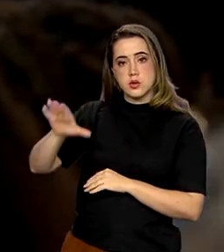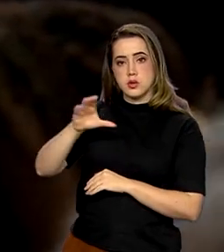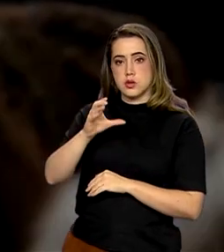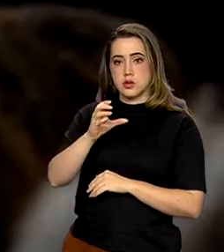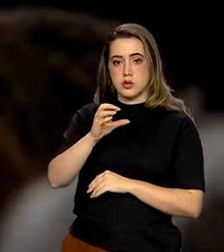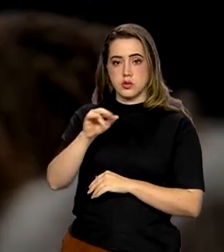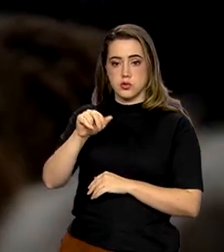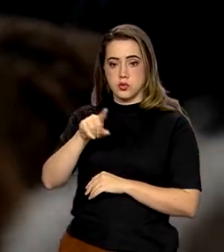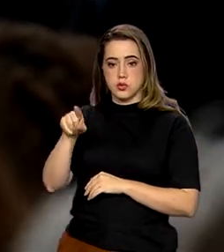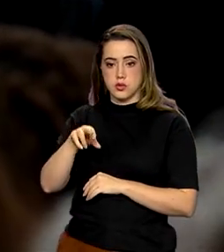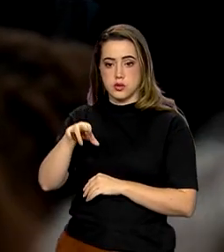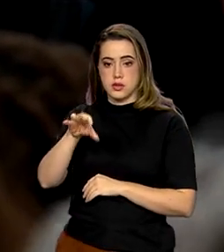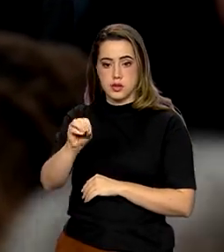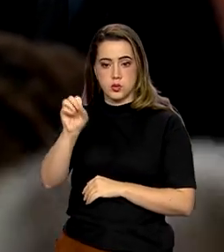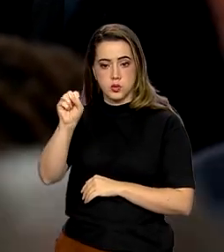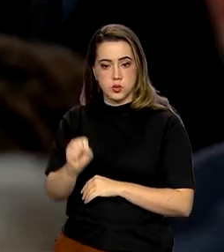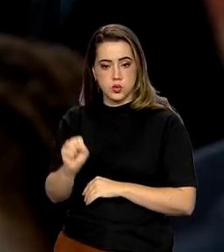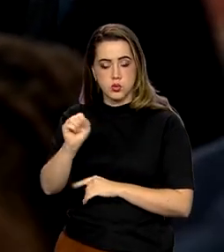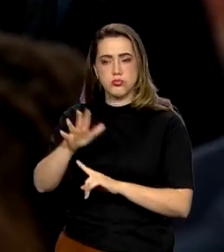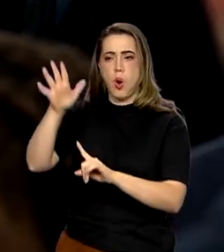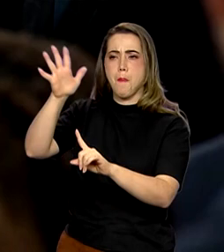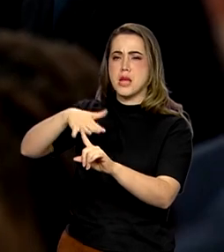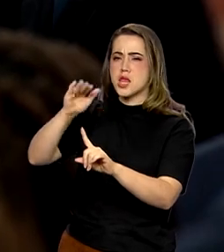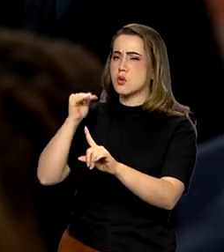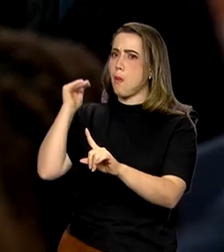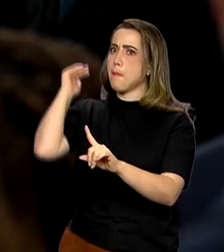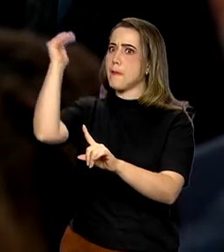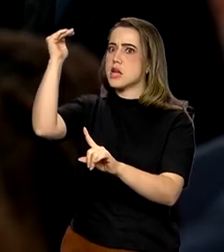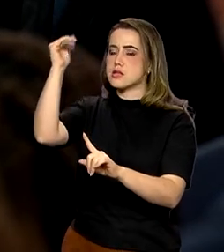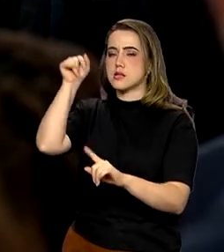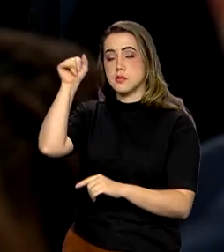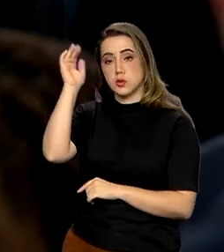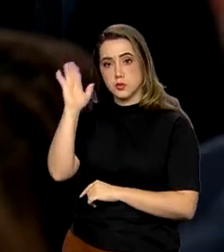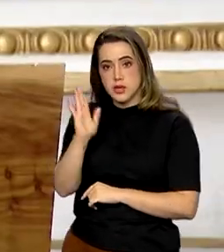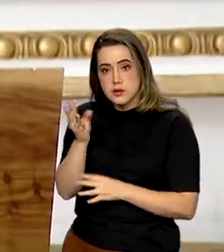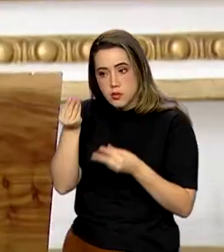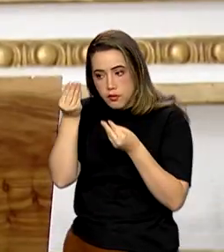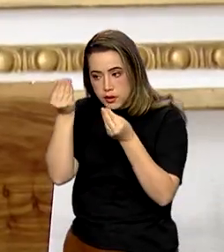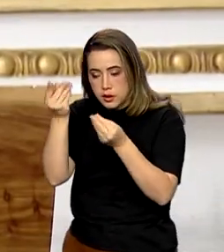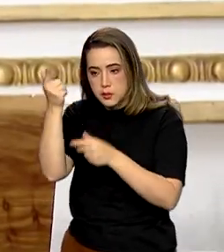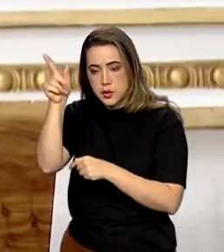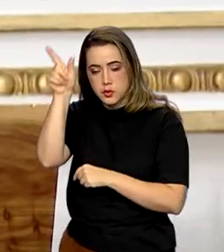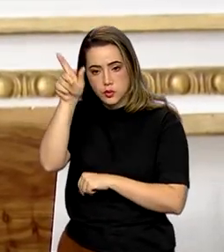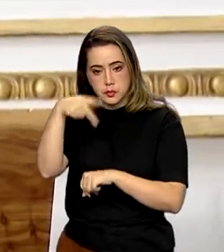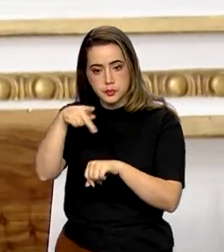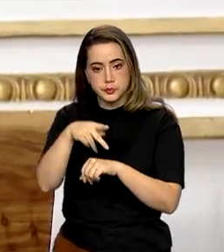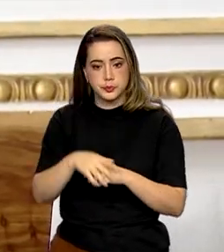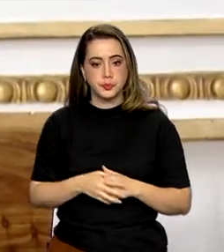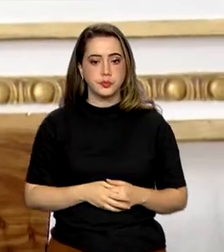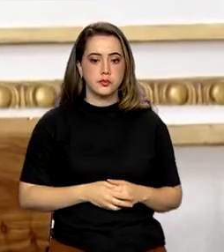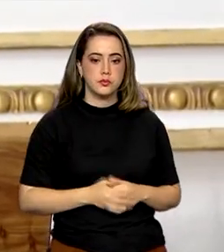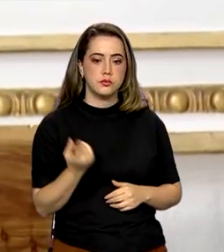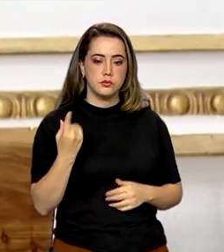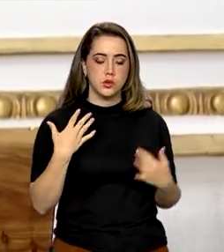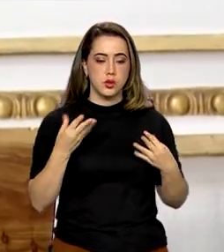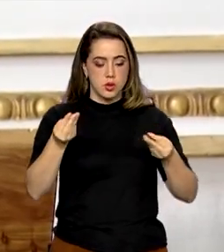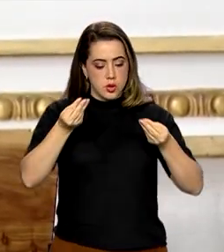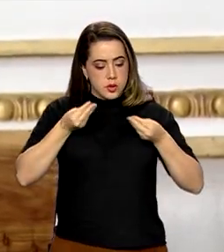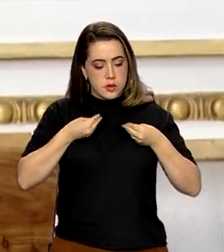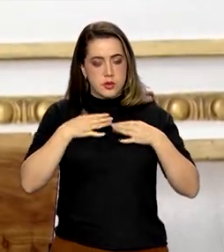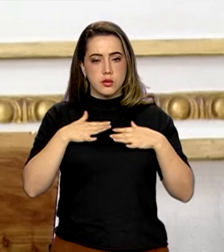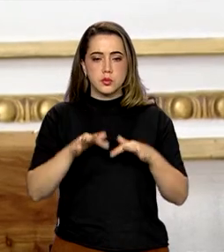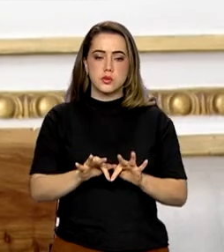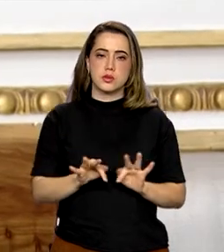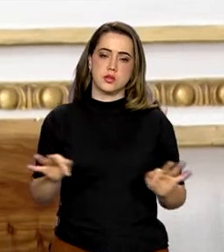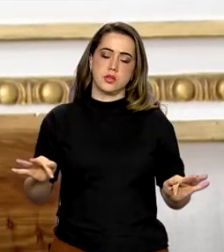mais alta honraria brasileira concedida a um cidadão estrangeiro. Recebo essa distinção com humildade e, ao mesmo